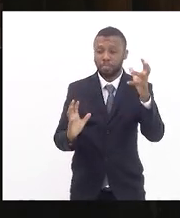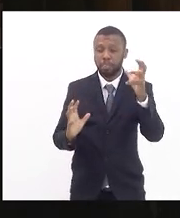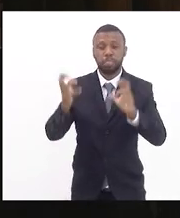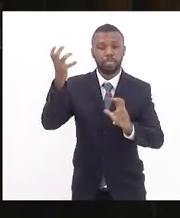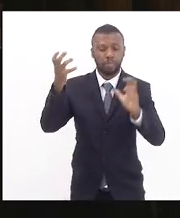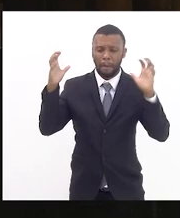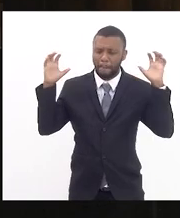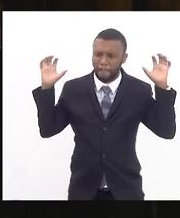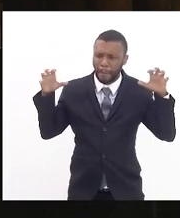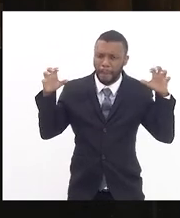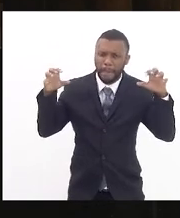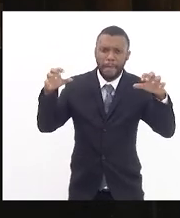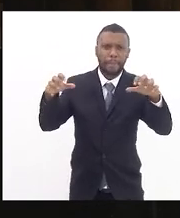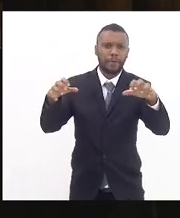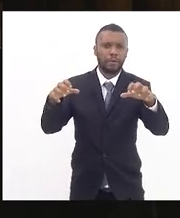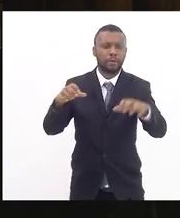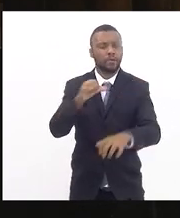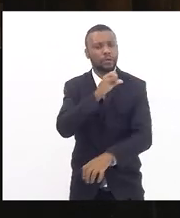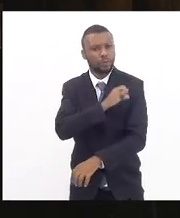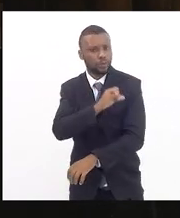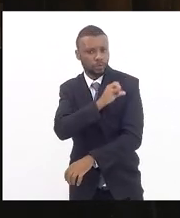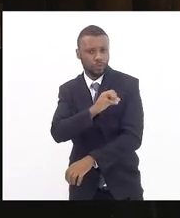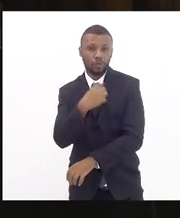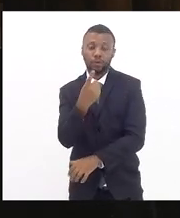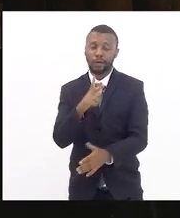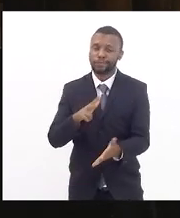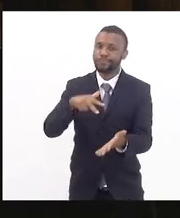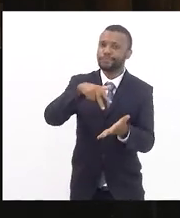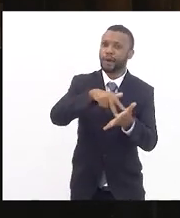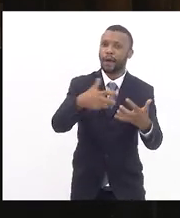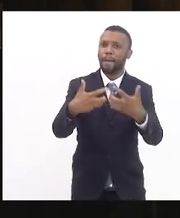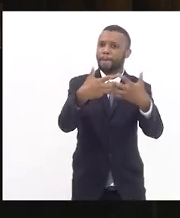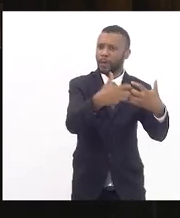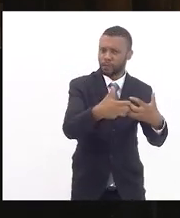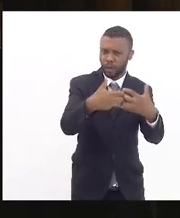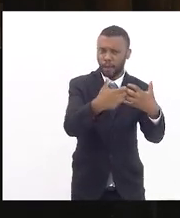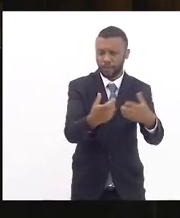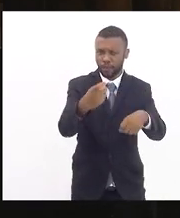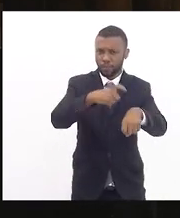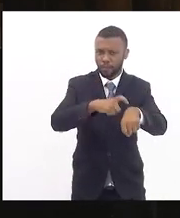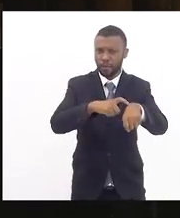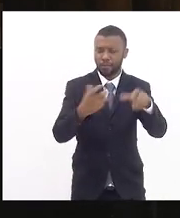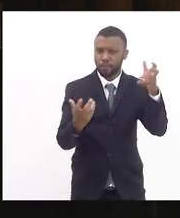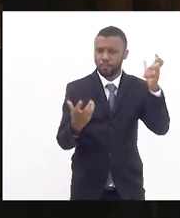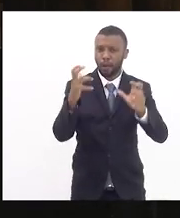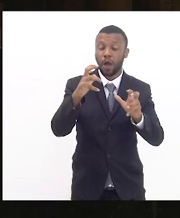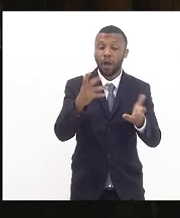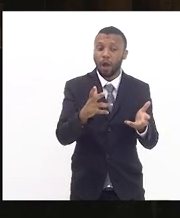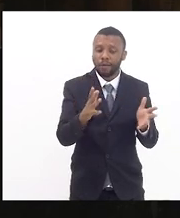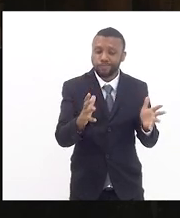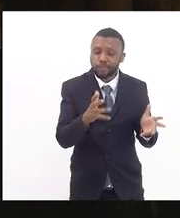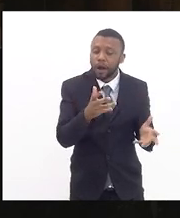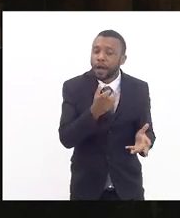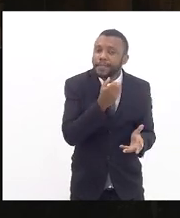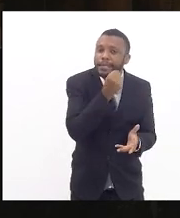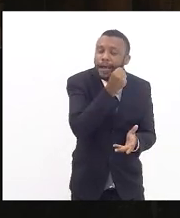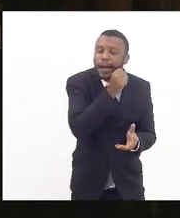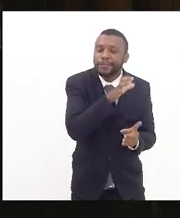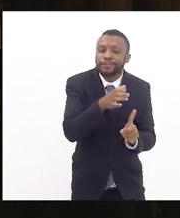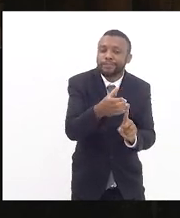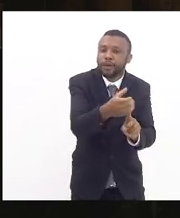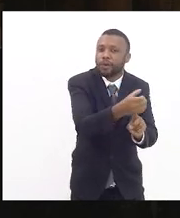Nós tivemos nessa catástrofe em Petrópolis o resgate desses animais, para onde eles